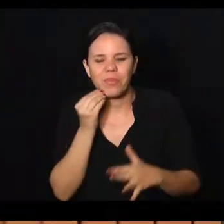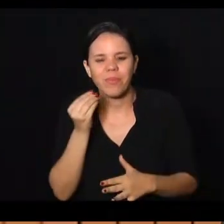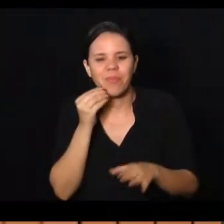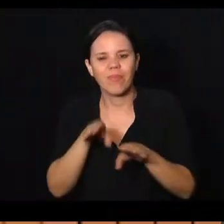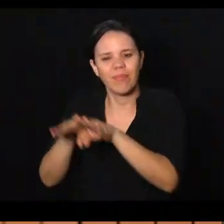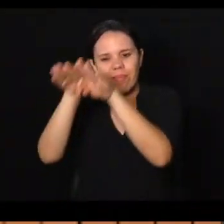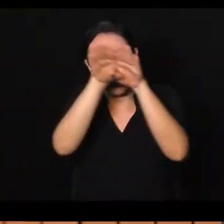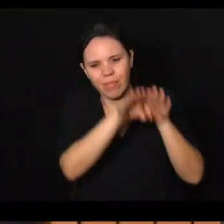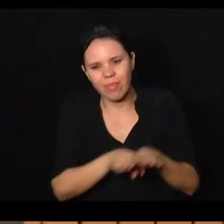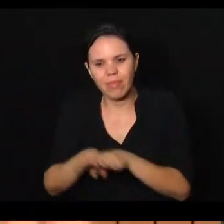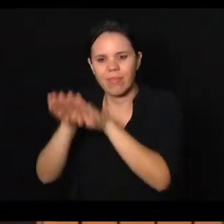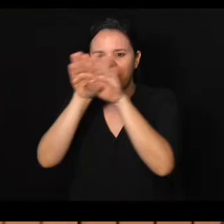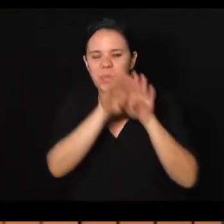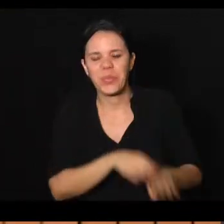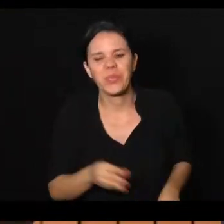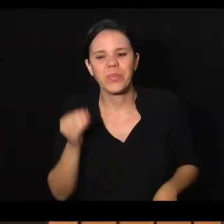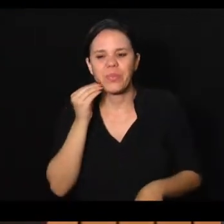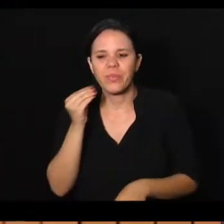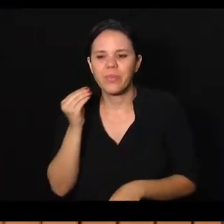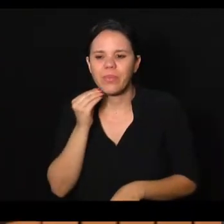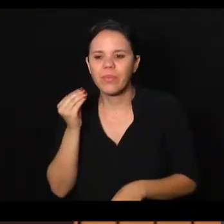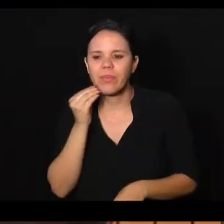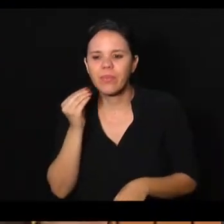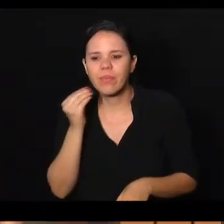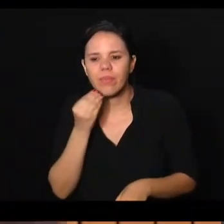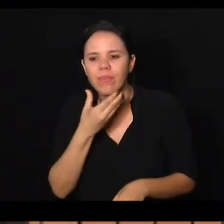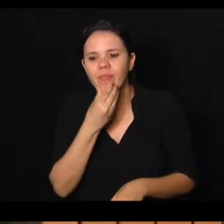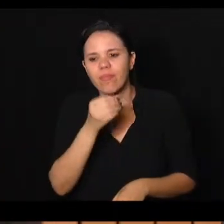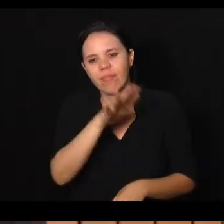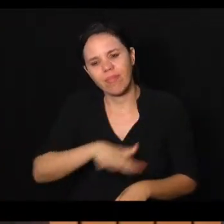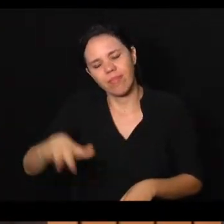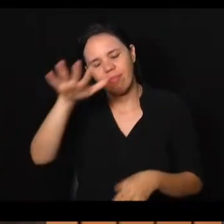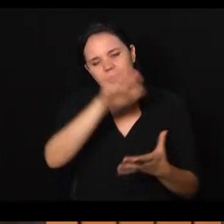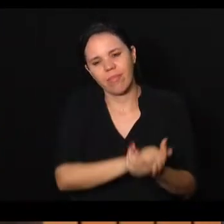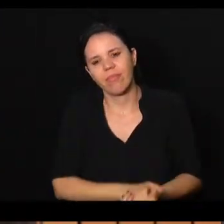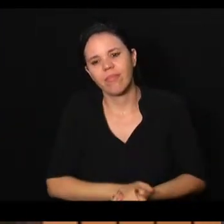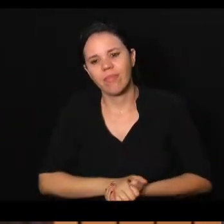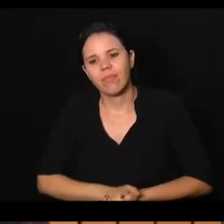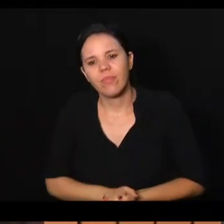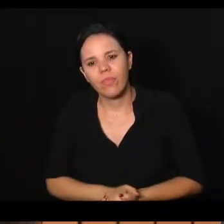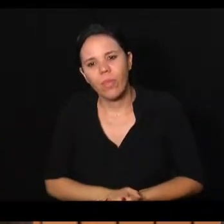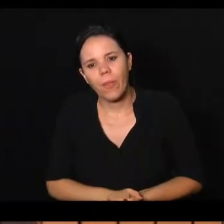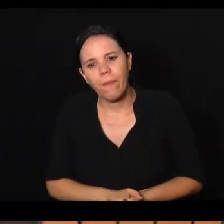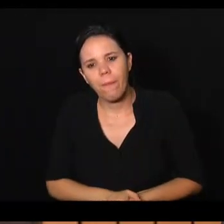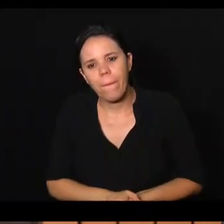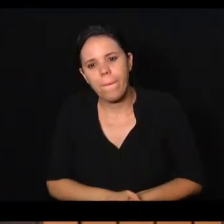oportunidade. Nós vamos ter que falar com os nossos meninos.